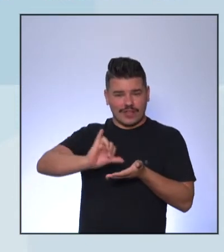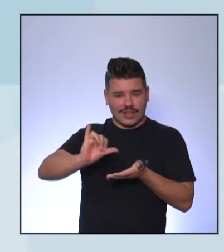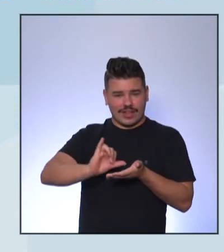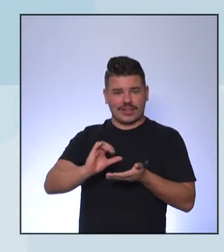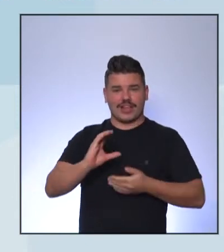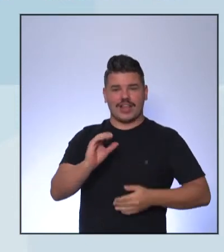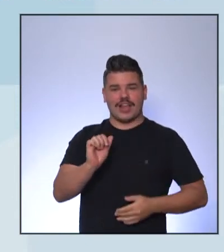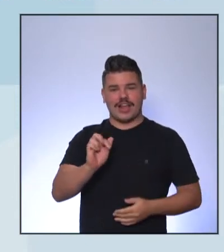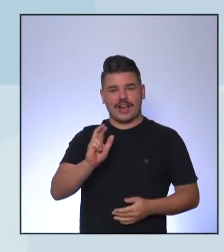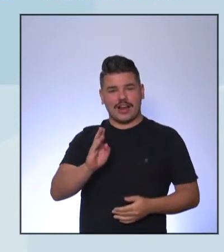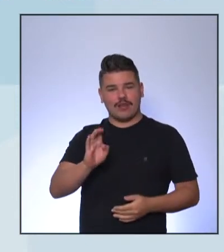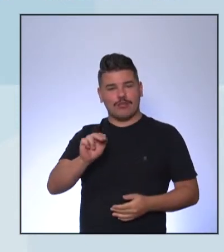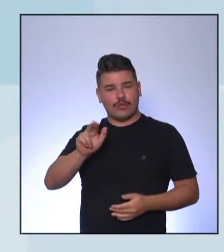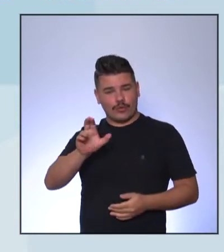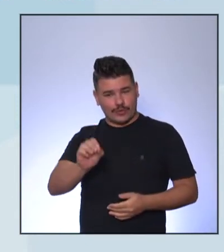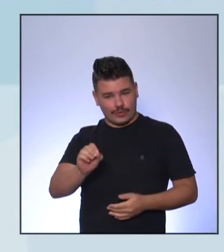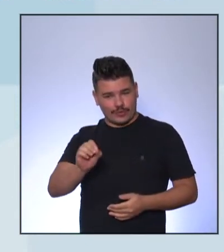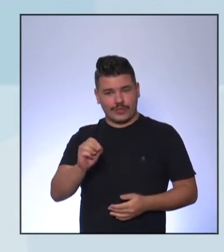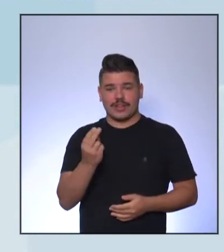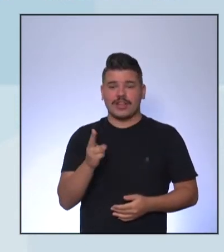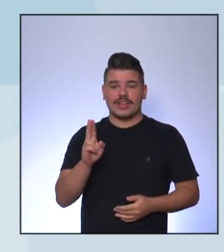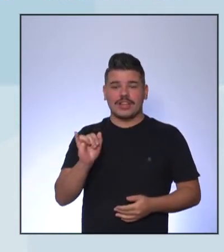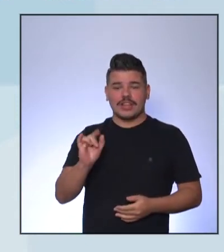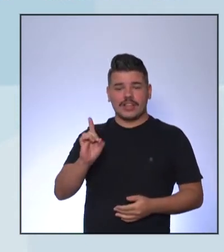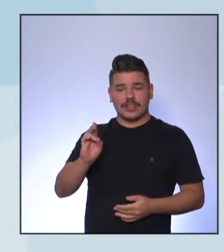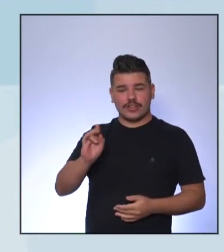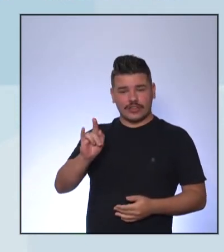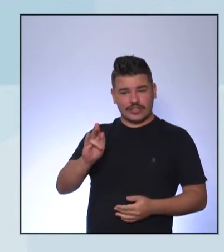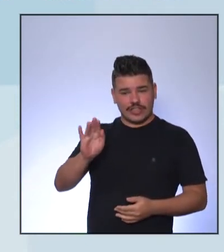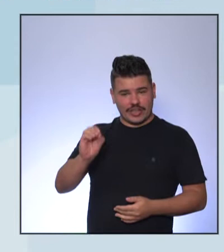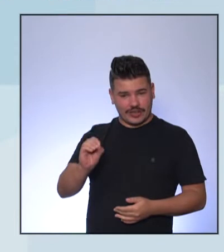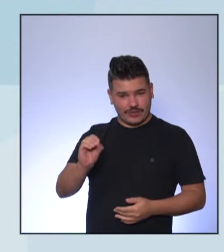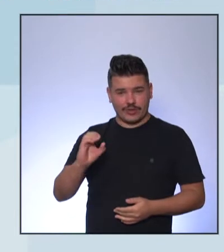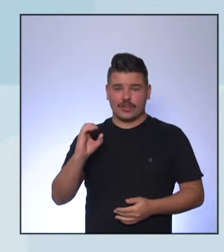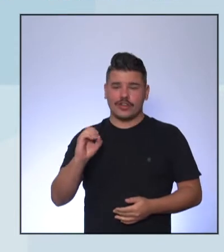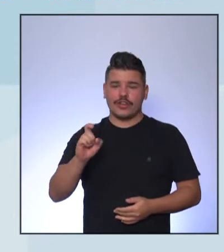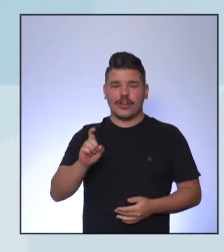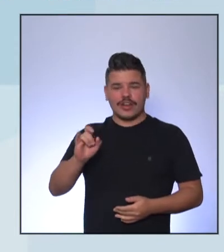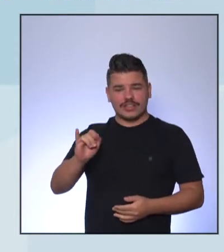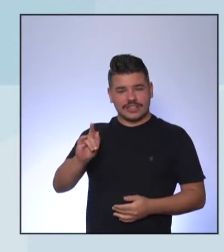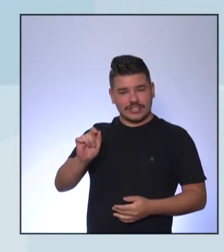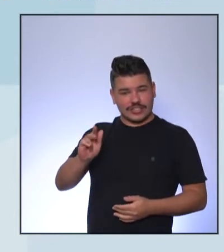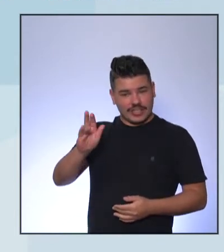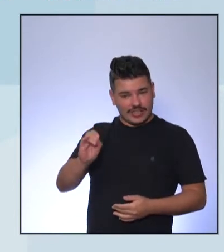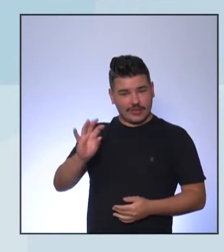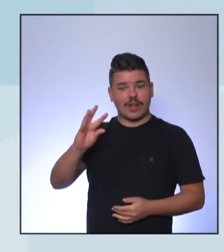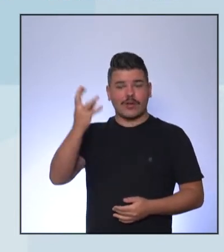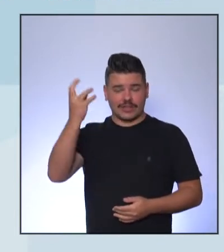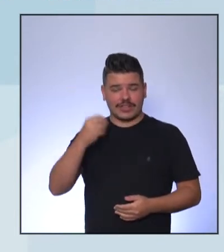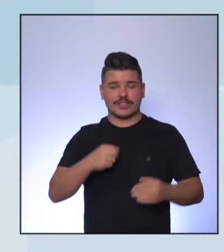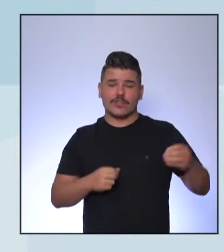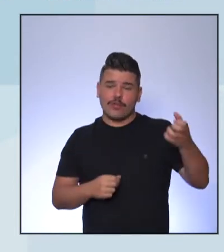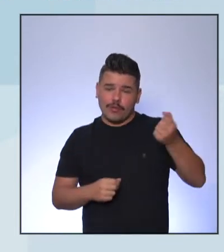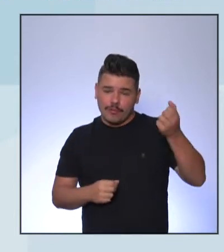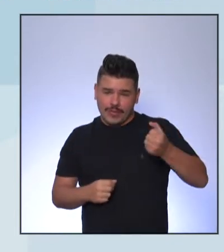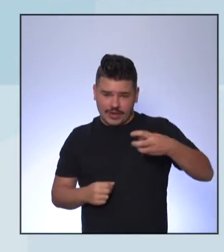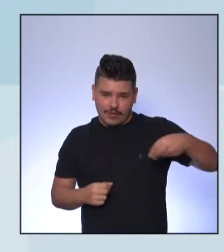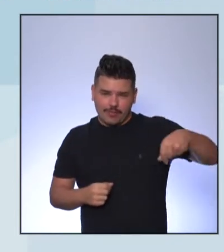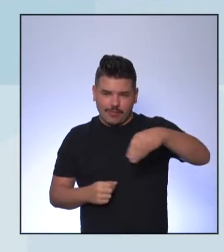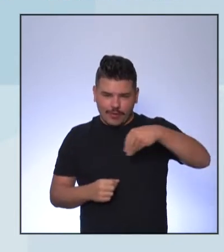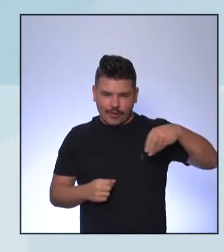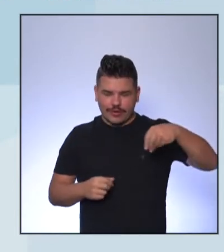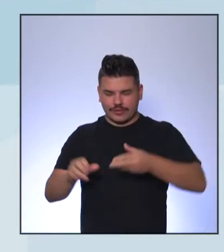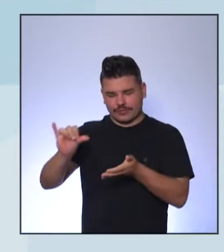carbono, hidrogênio e oxigênio. Então, esse bicarbonato e esse ácido, eles reagem. O bicarbonato, ele é uma